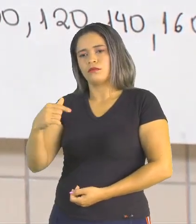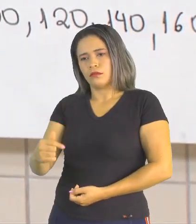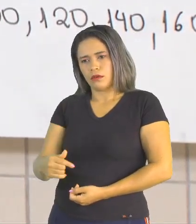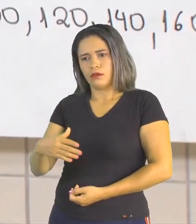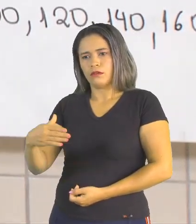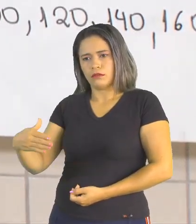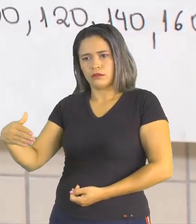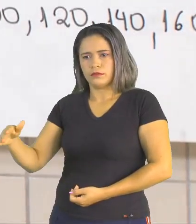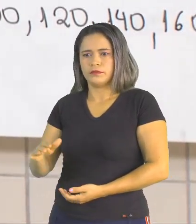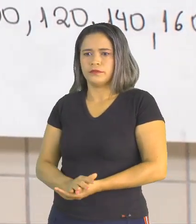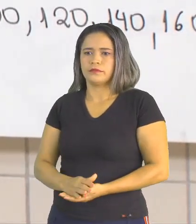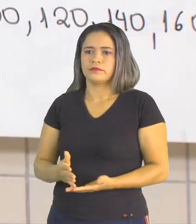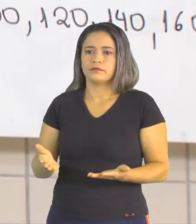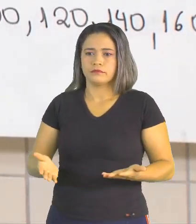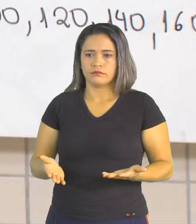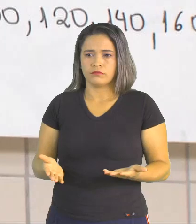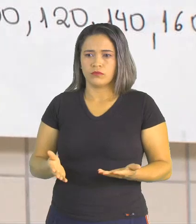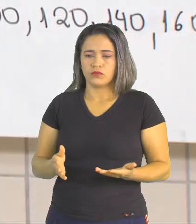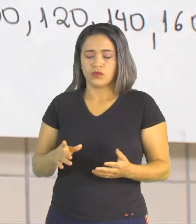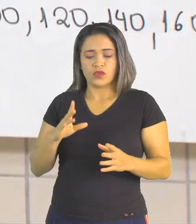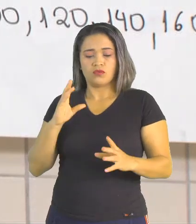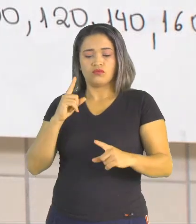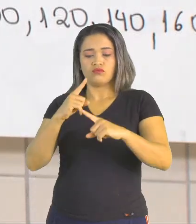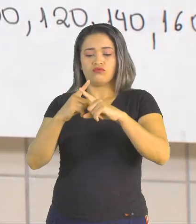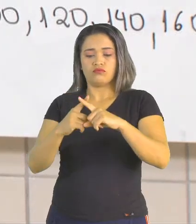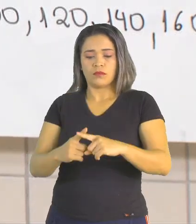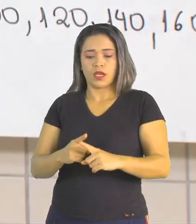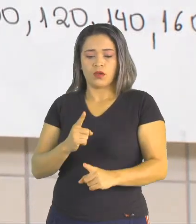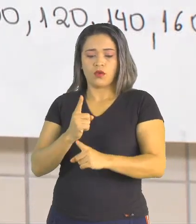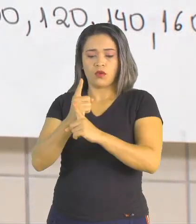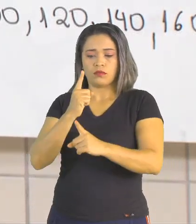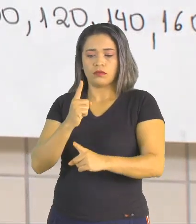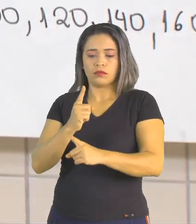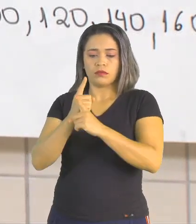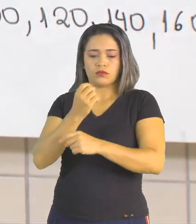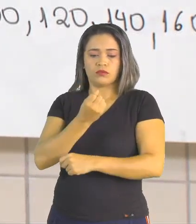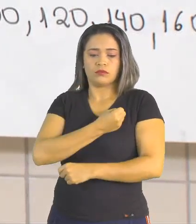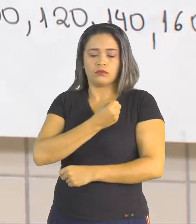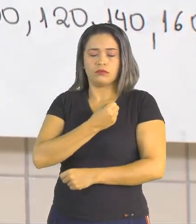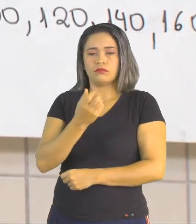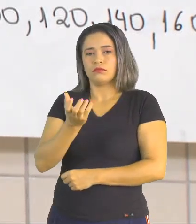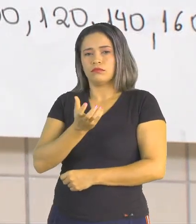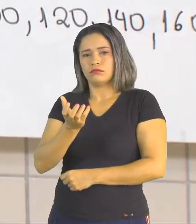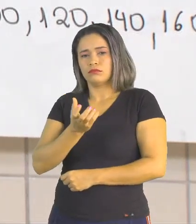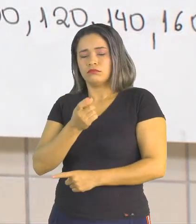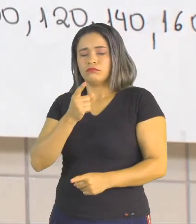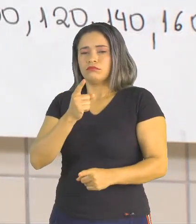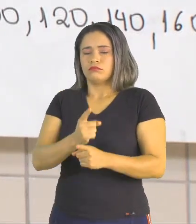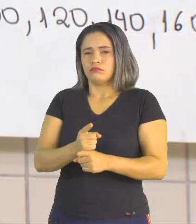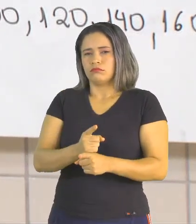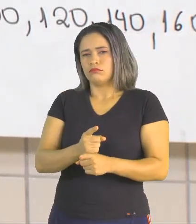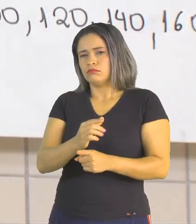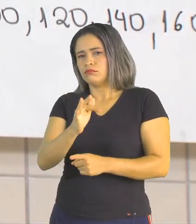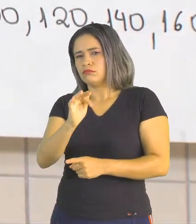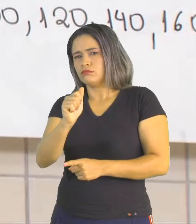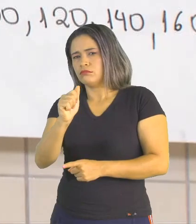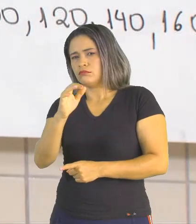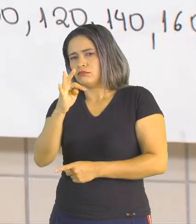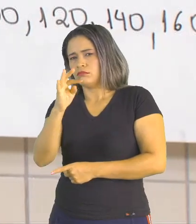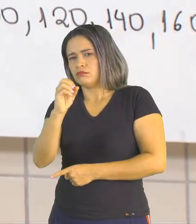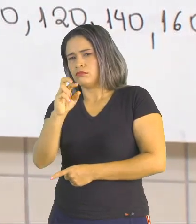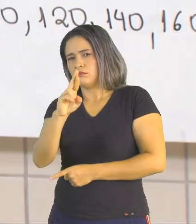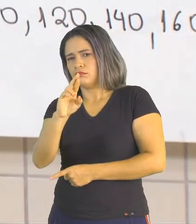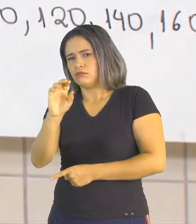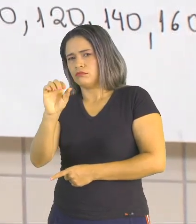de multiplicação para encontrar o número que eu coloquei para descobrir os fatores. Então, ó,